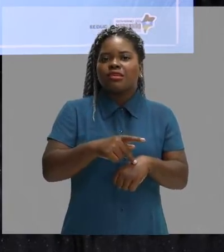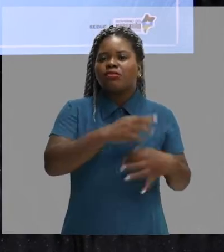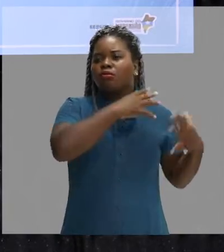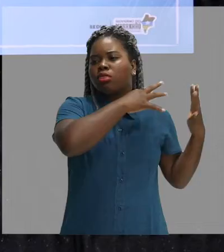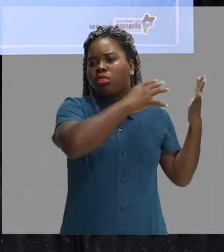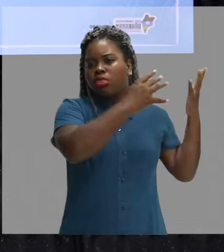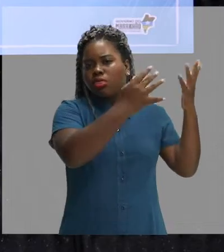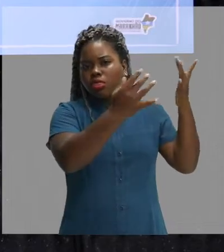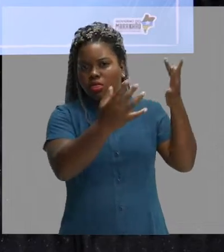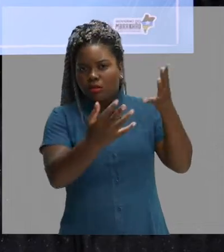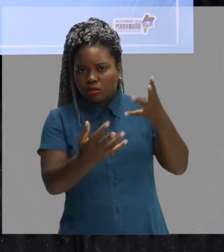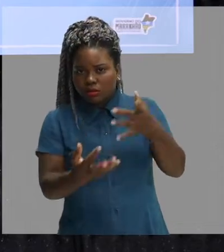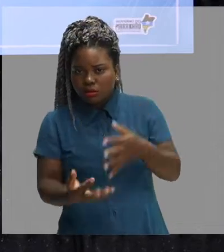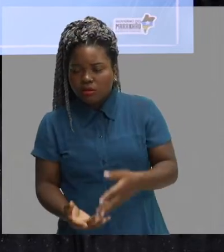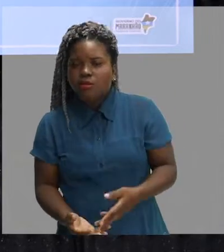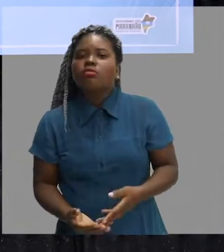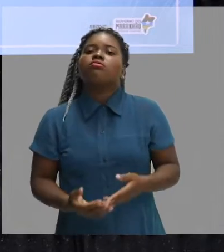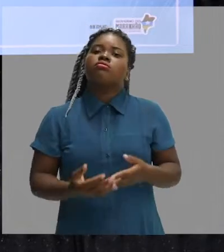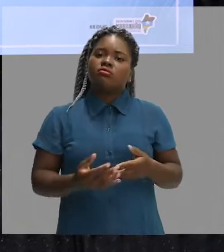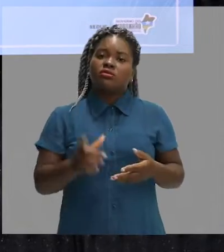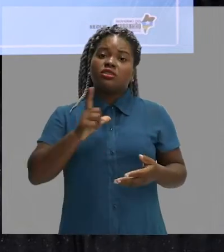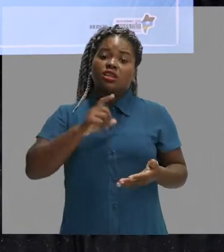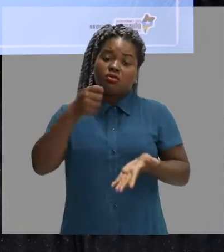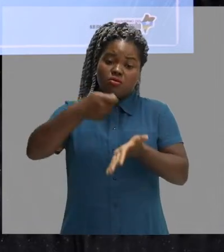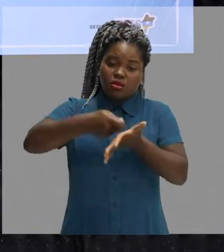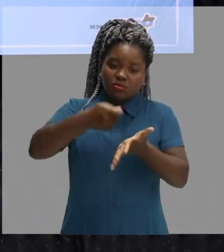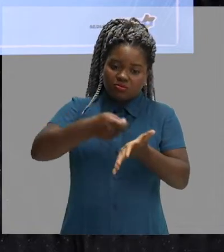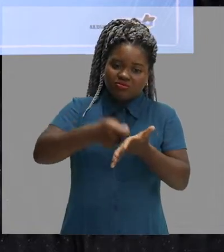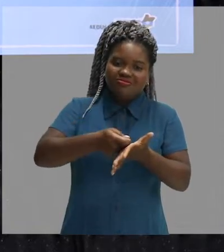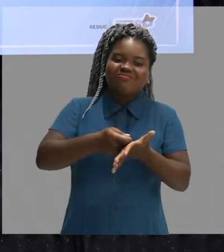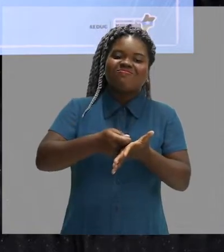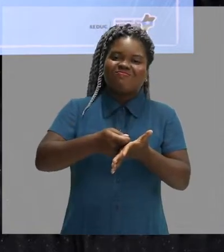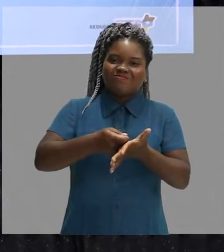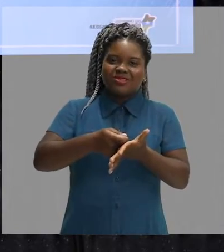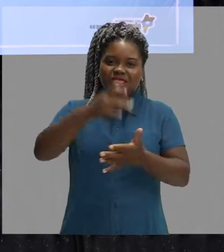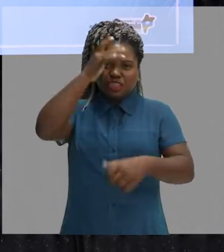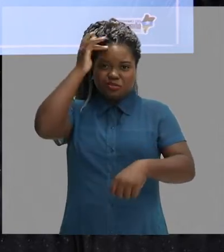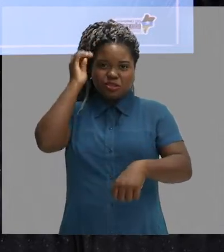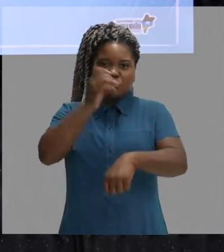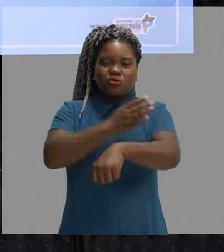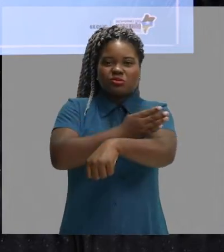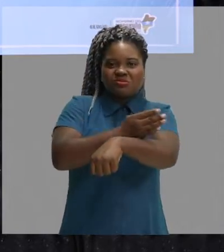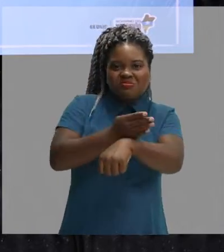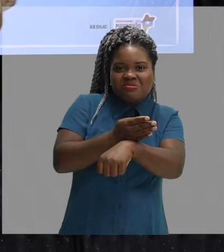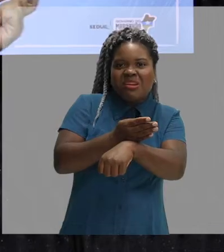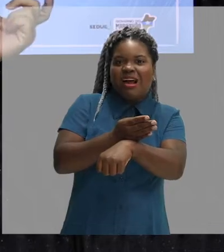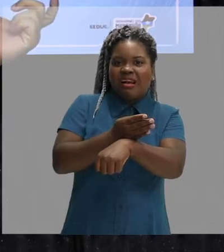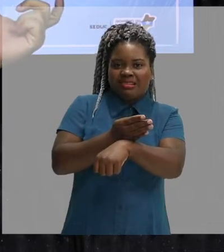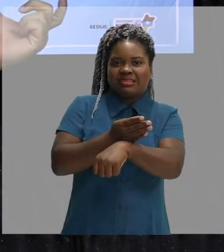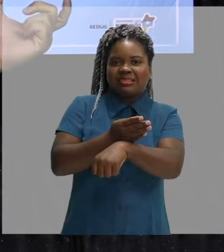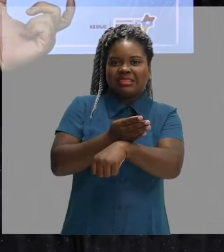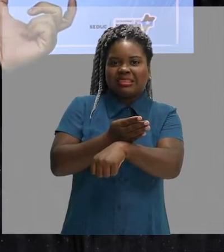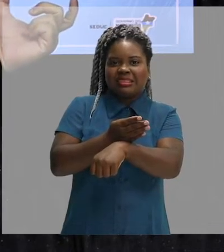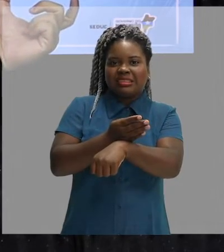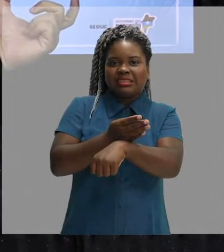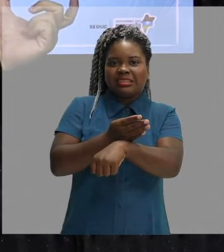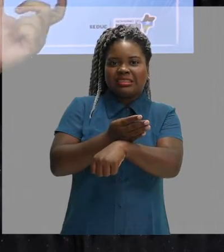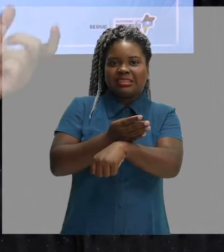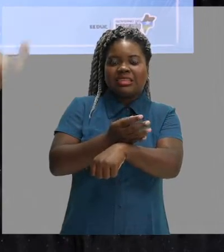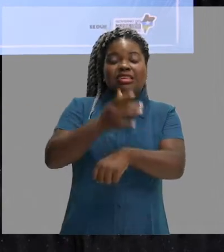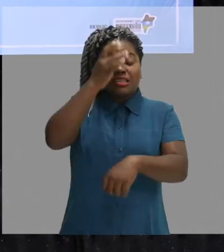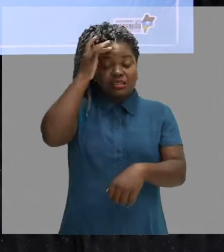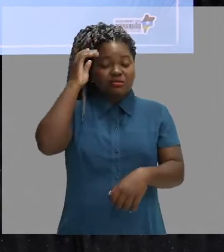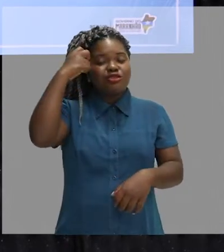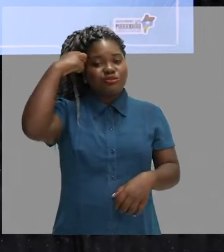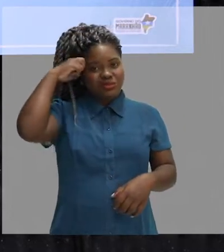da sociedade, existe uma dominação do branco sobre o negro, legitimada culturalmente,